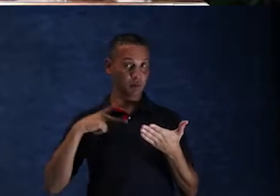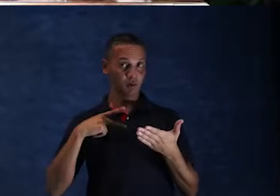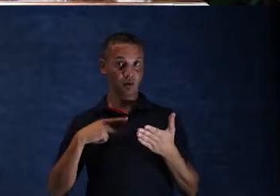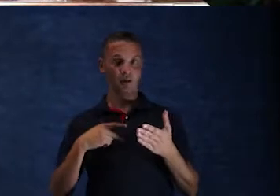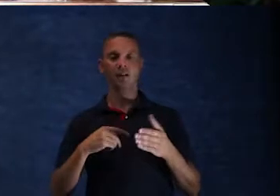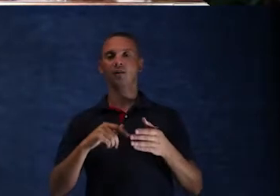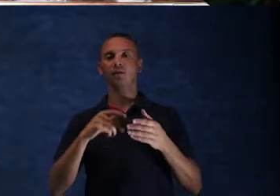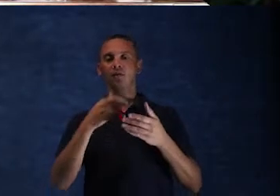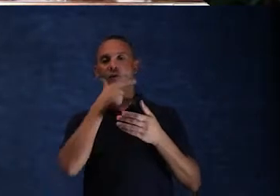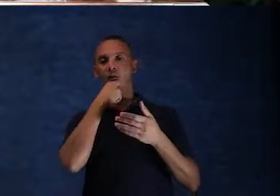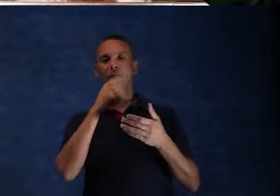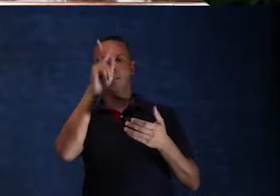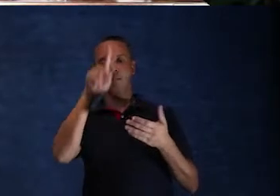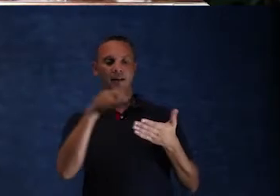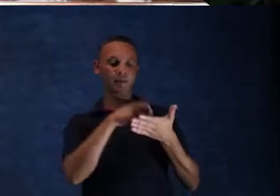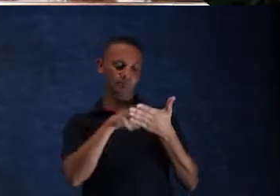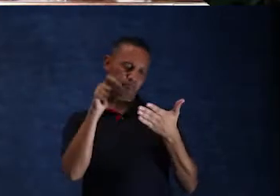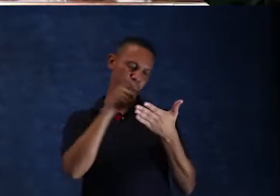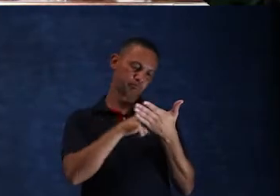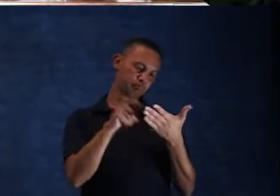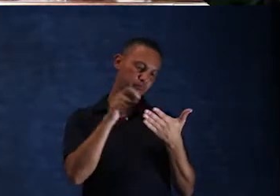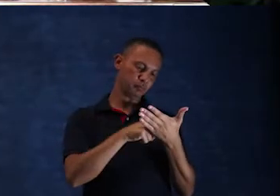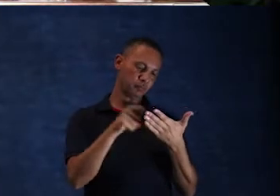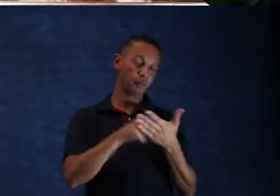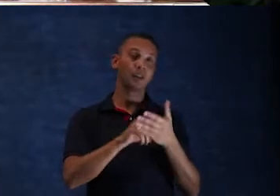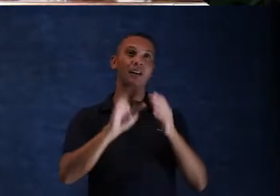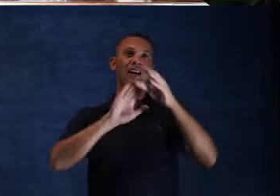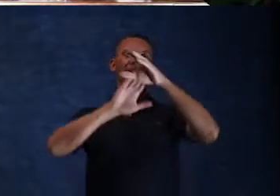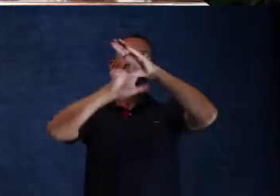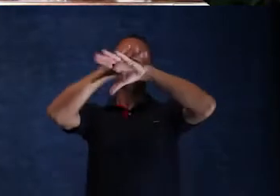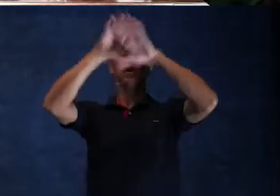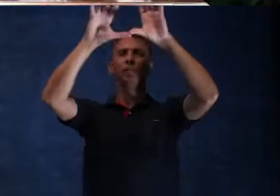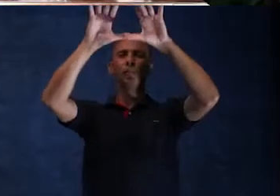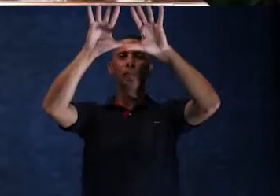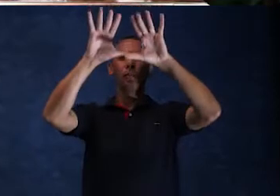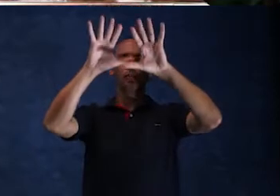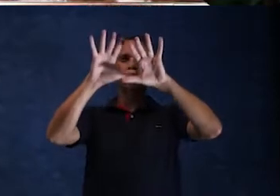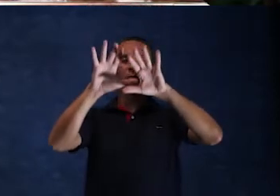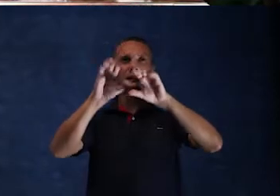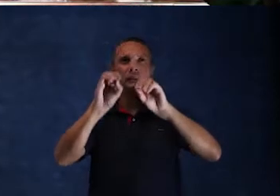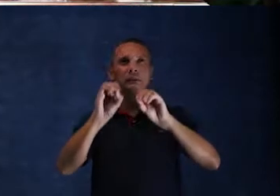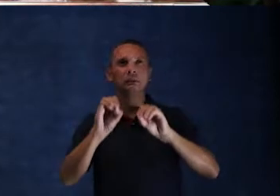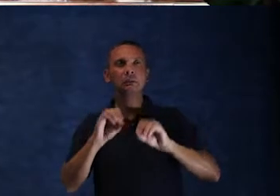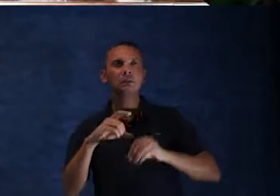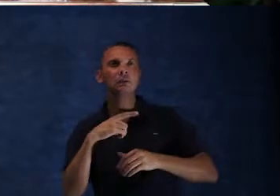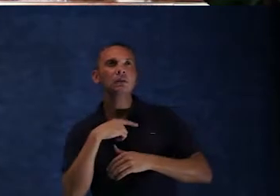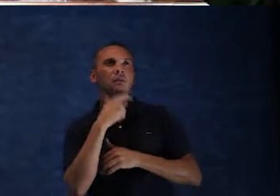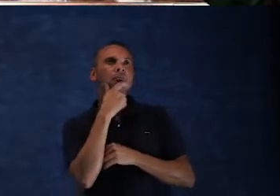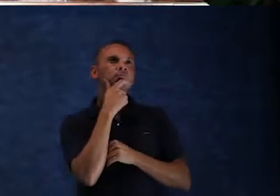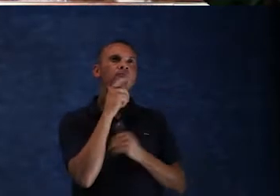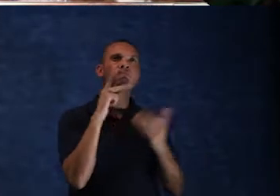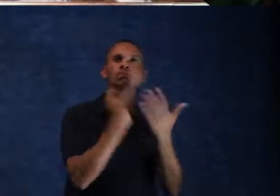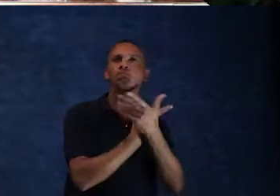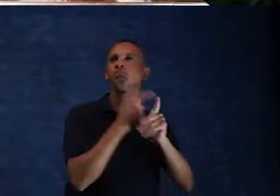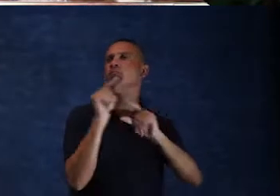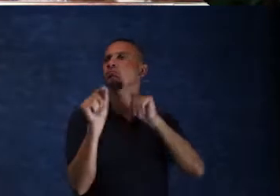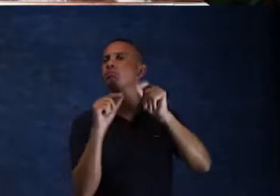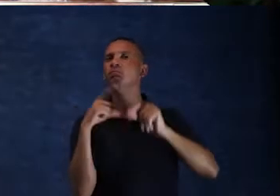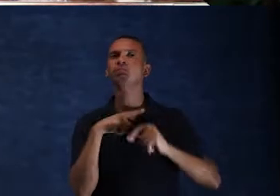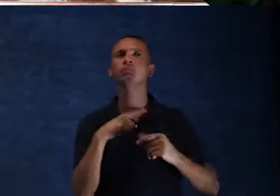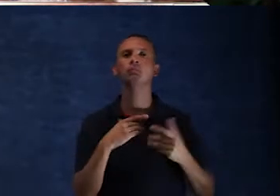do Padre cai à noite sobre a cidade barroca, mas também sobre aquela que abrigará os insurgentes da